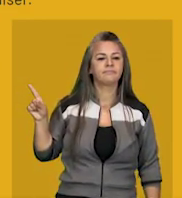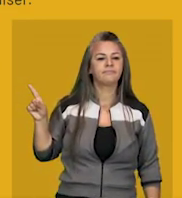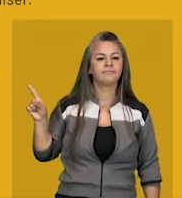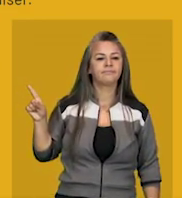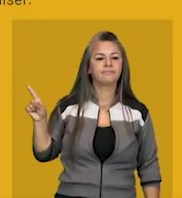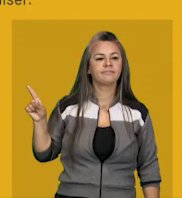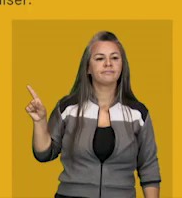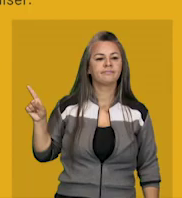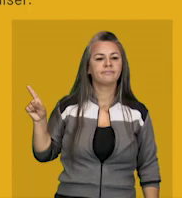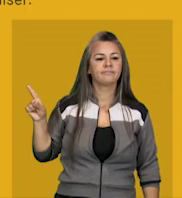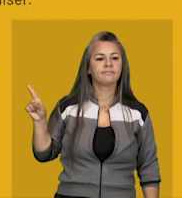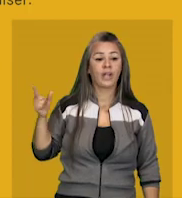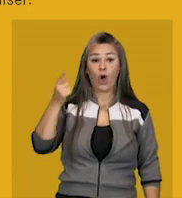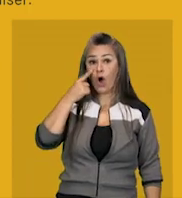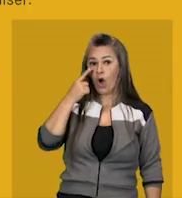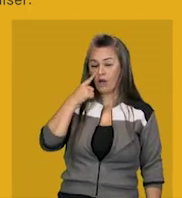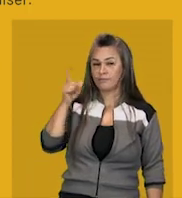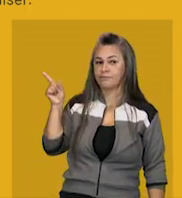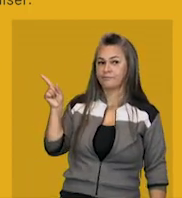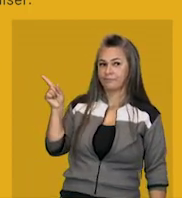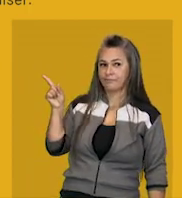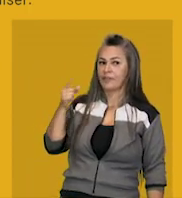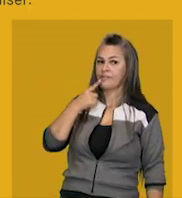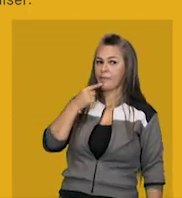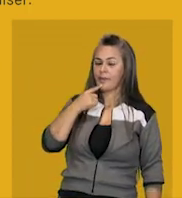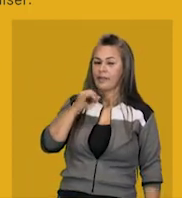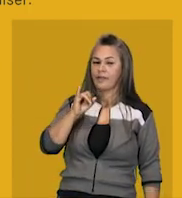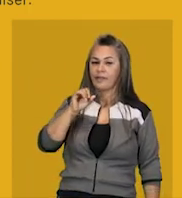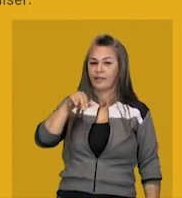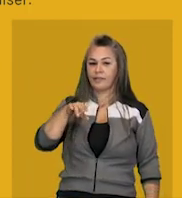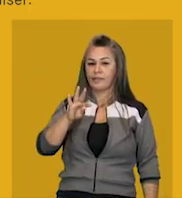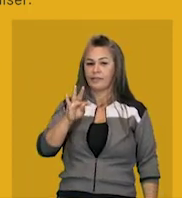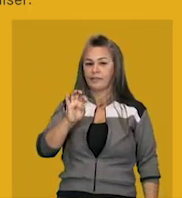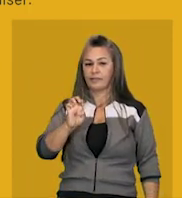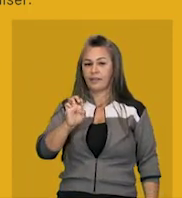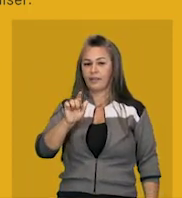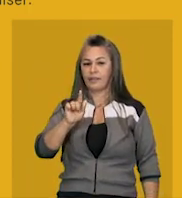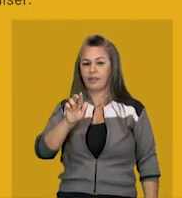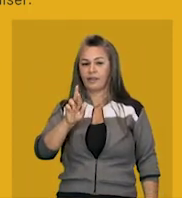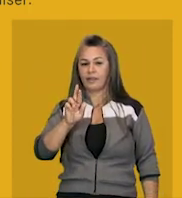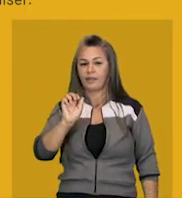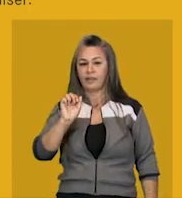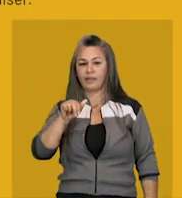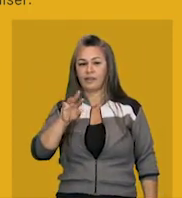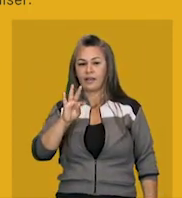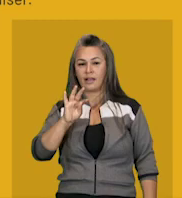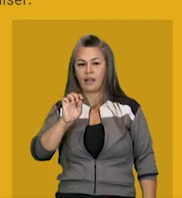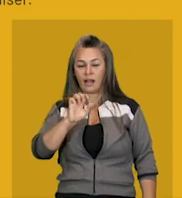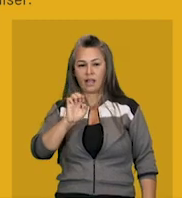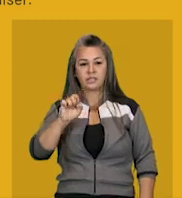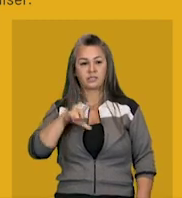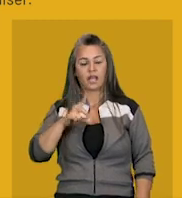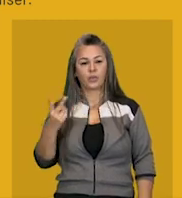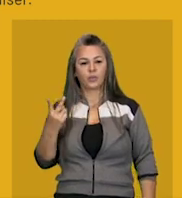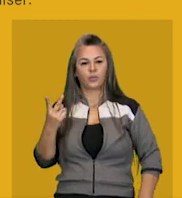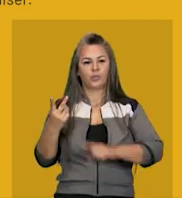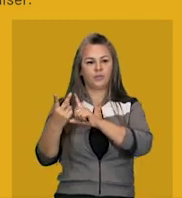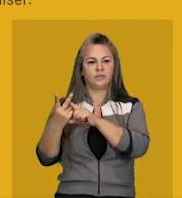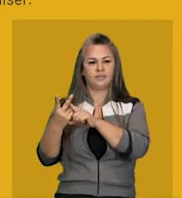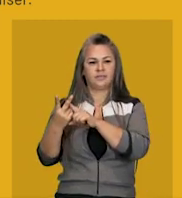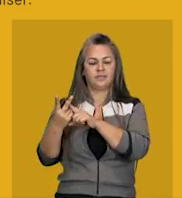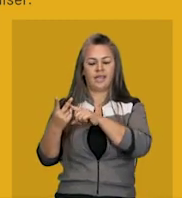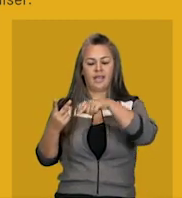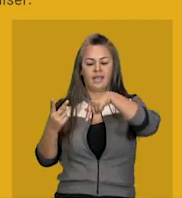não produzem. Aqui é importante parar e falar. Por quê? Porque as integrantes não são como as outras. Olha